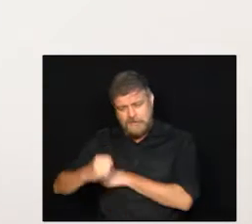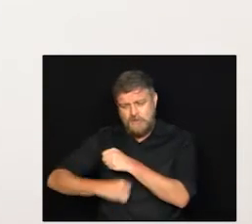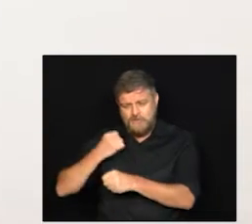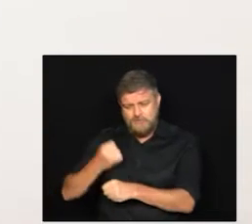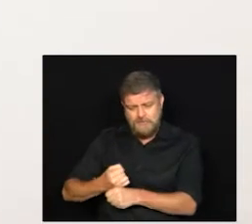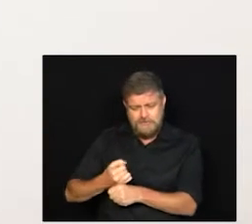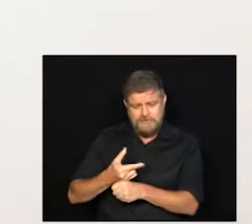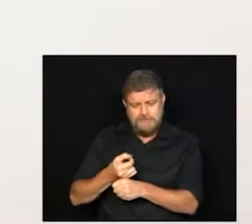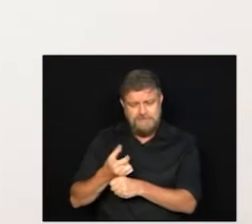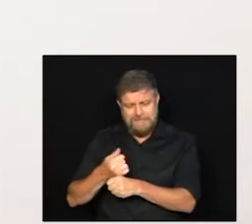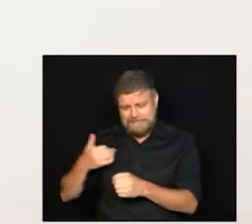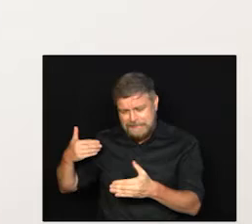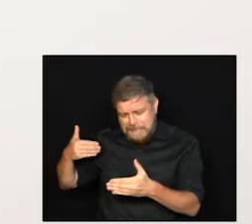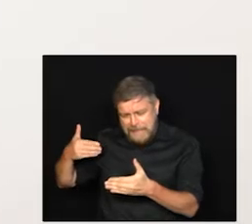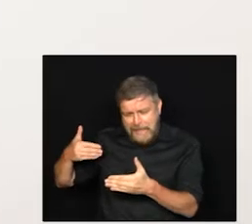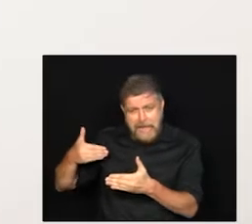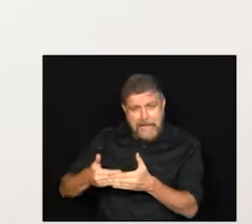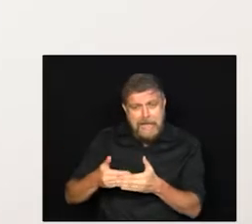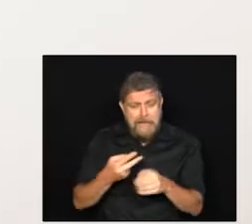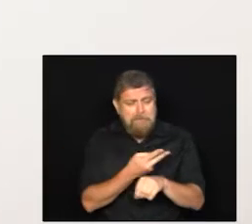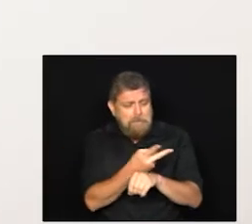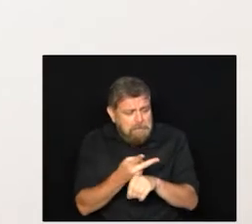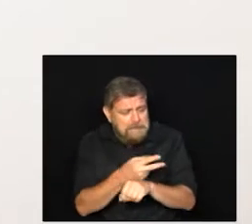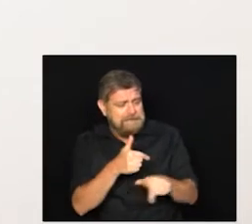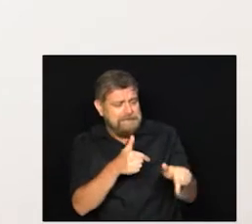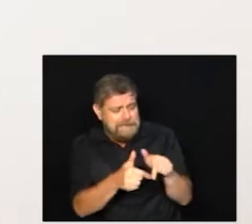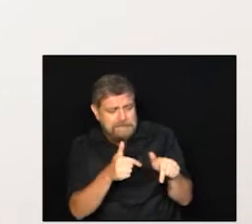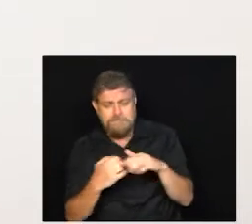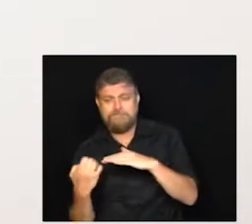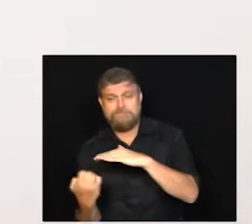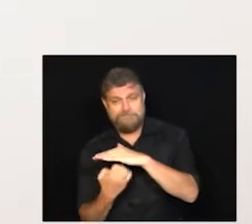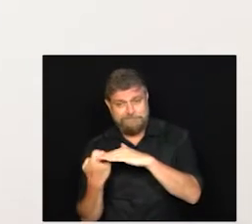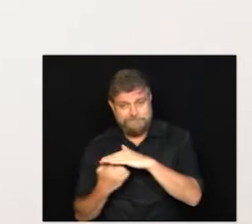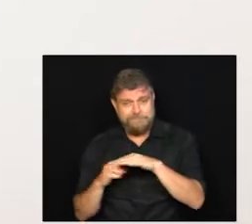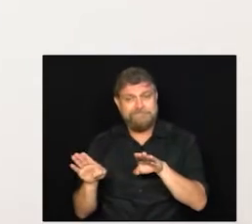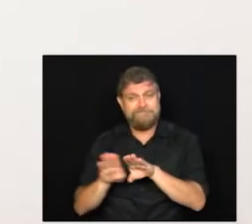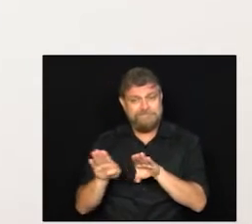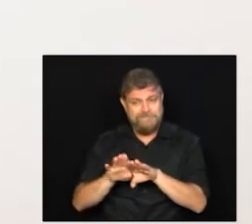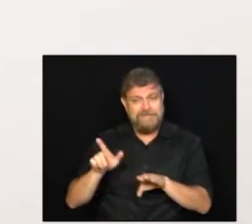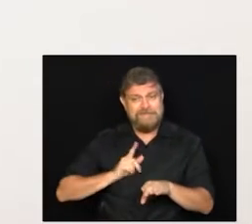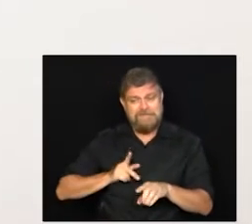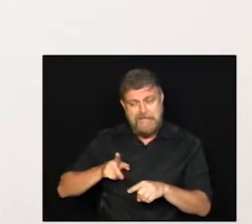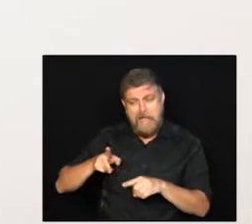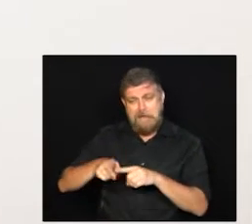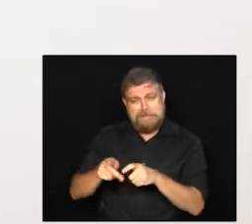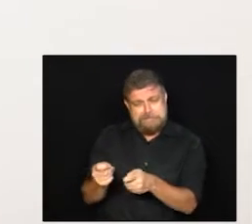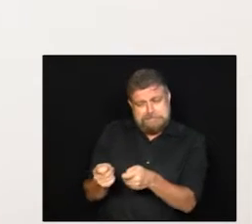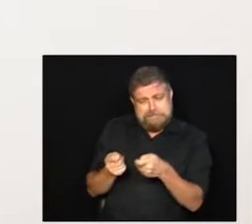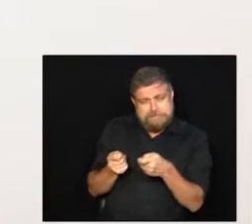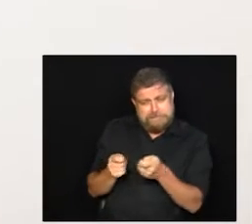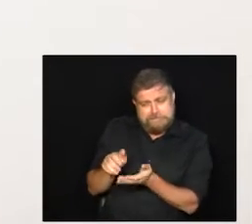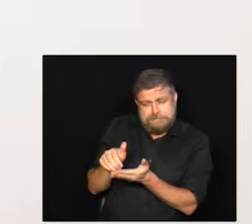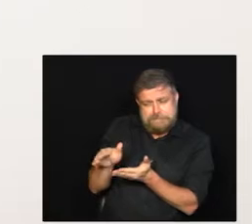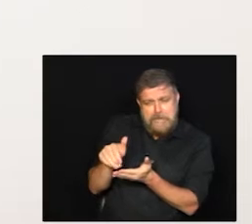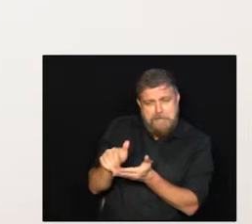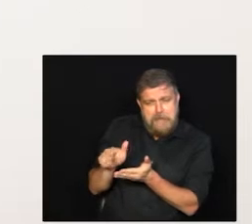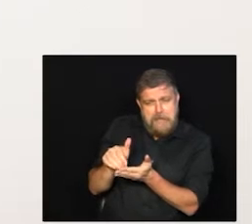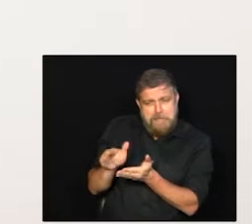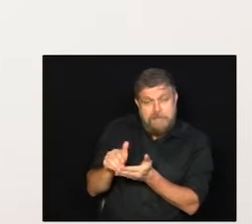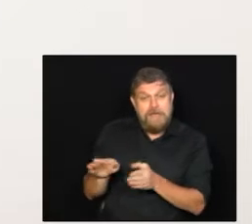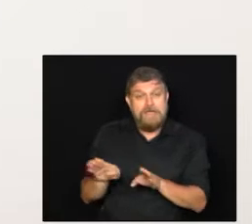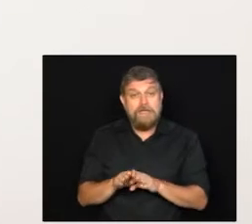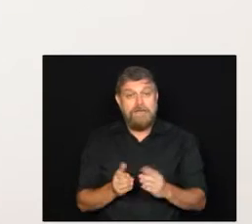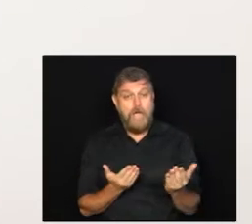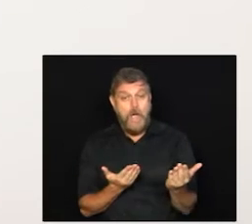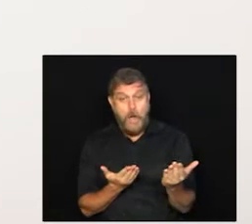está sofrendo para encontrar uma vaga, empresas também porque tiveram que fazer cortes. Mas para os jovens, que é o nosso tema